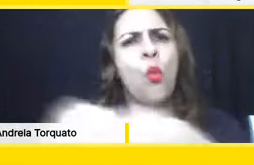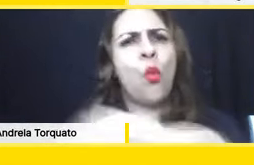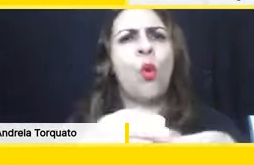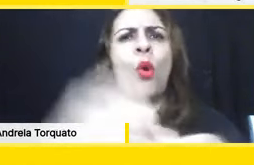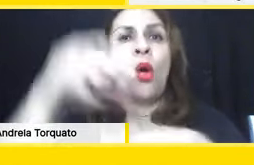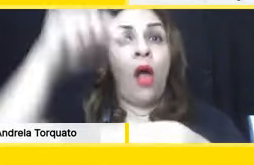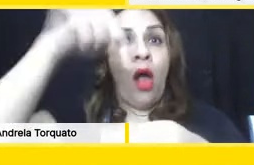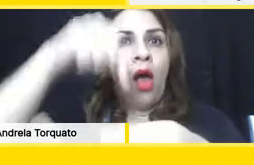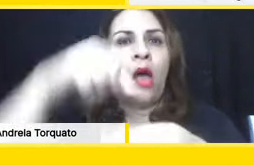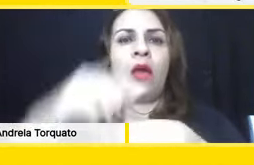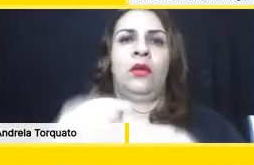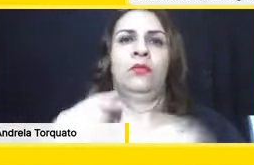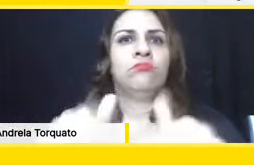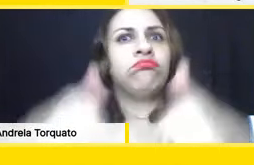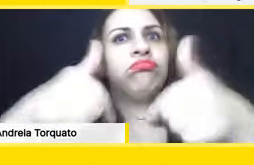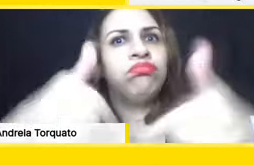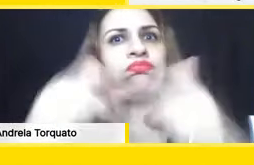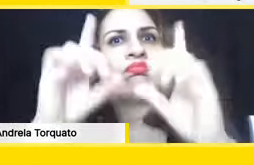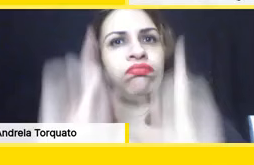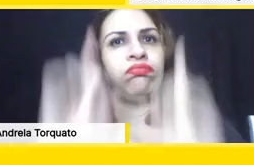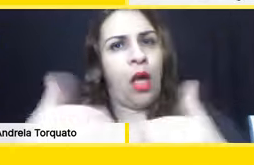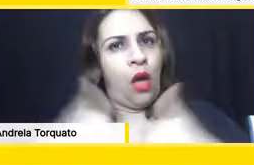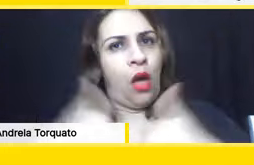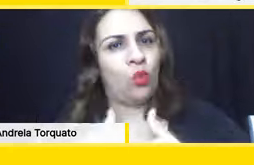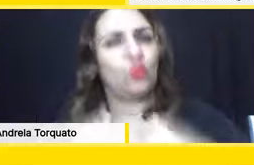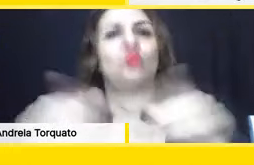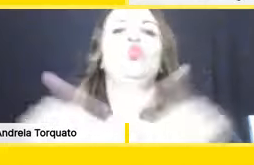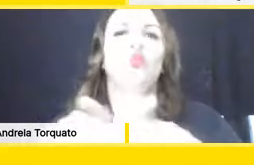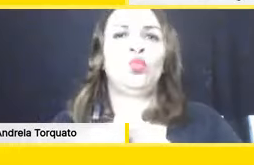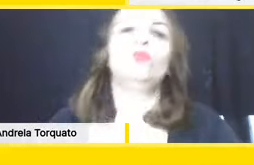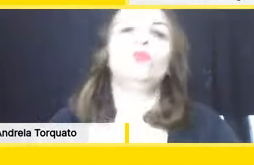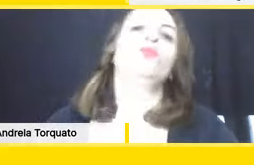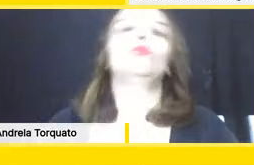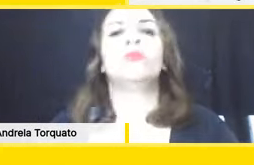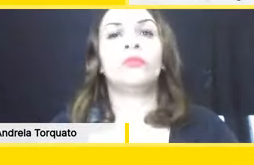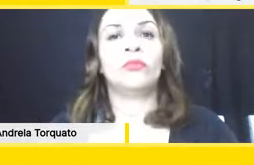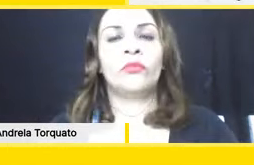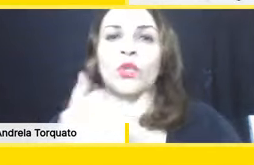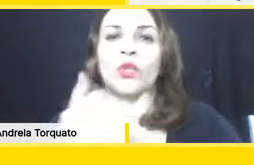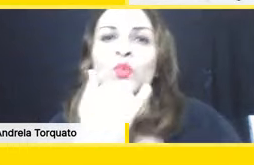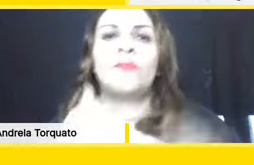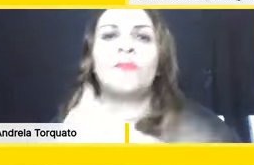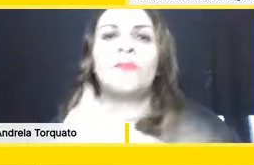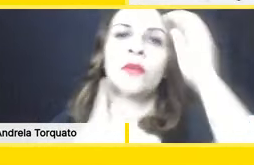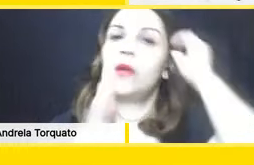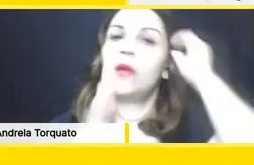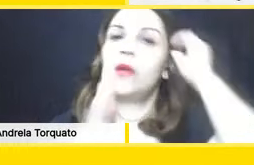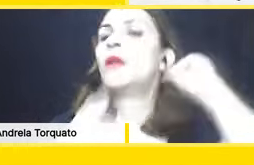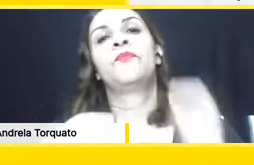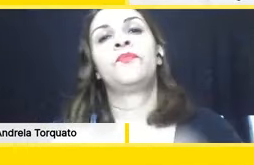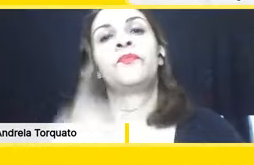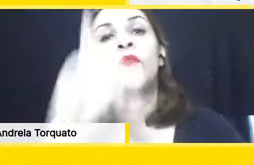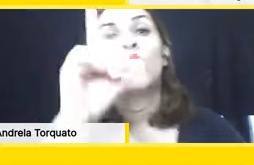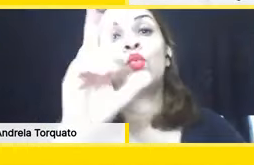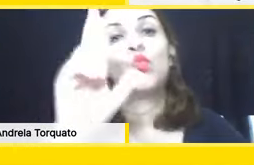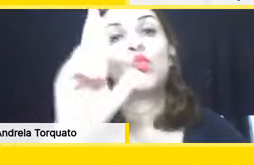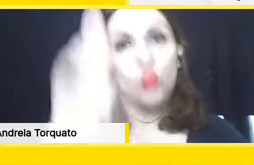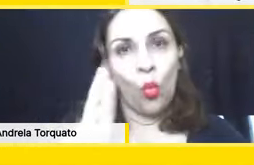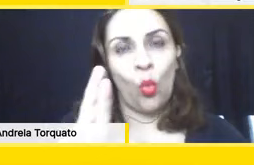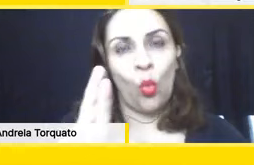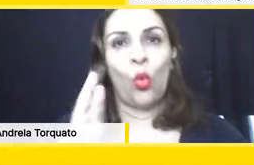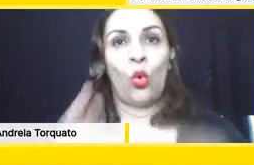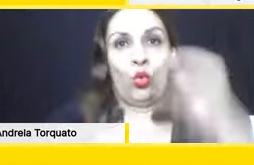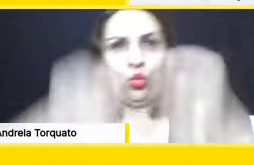dos Direitos dos Autistas. Estou também como desculpa, estou também como diretor jurídico do